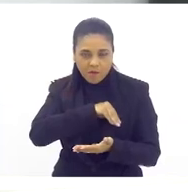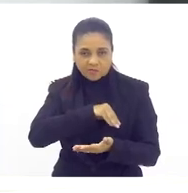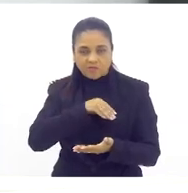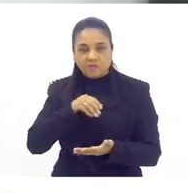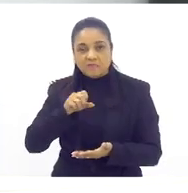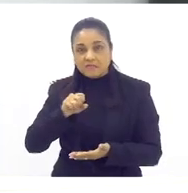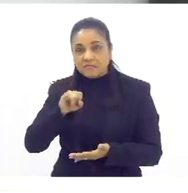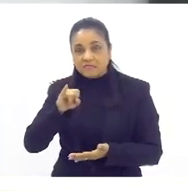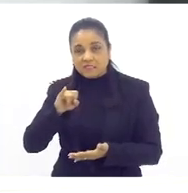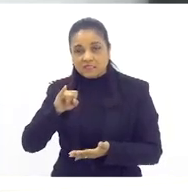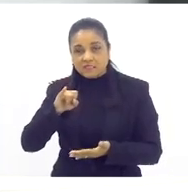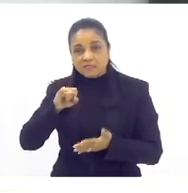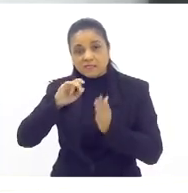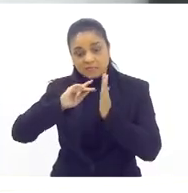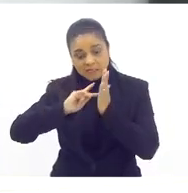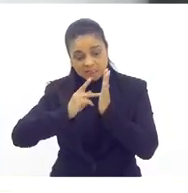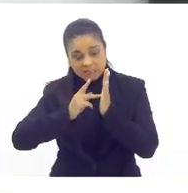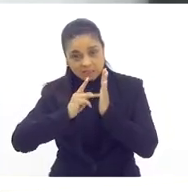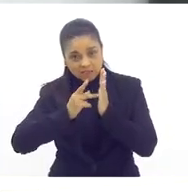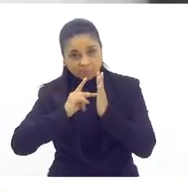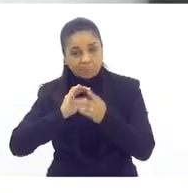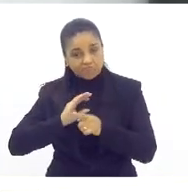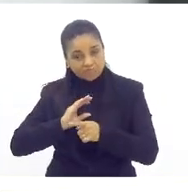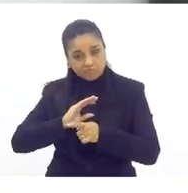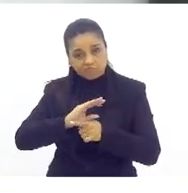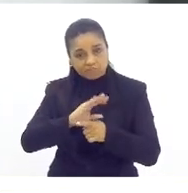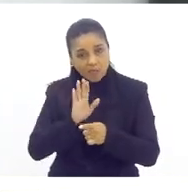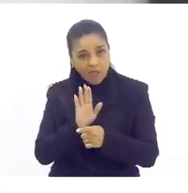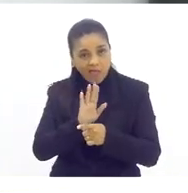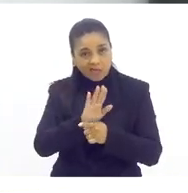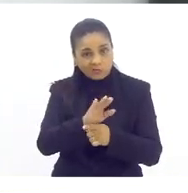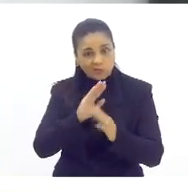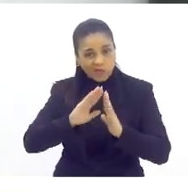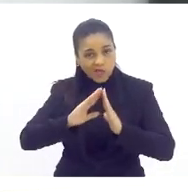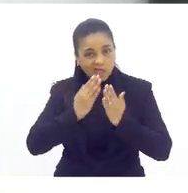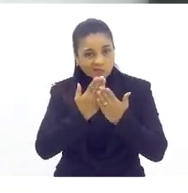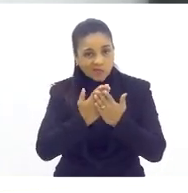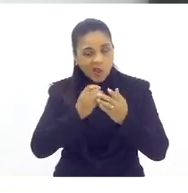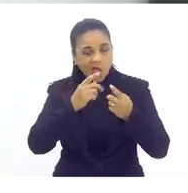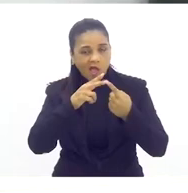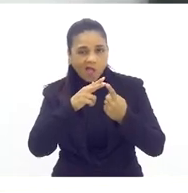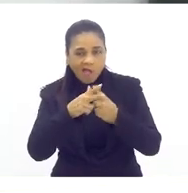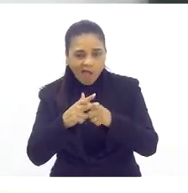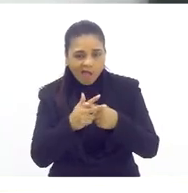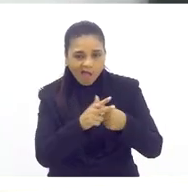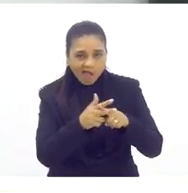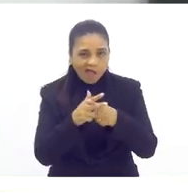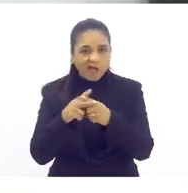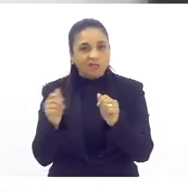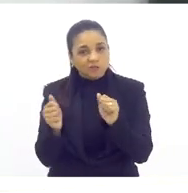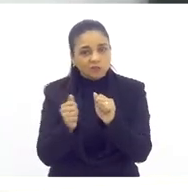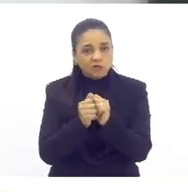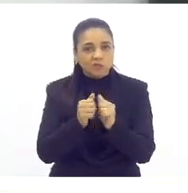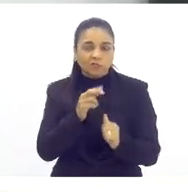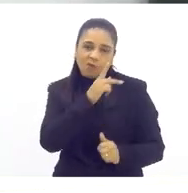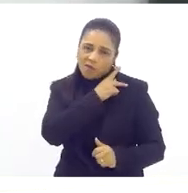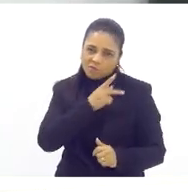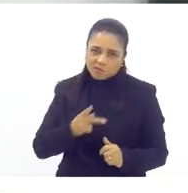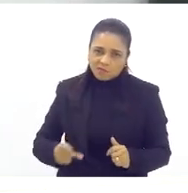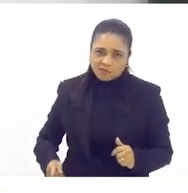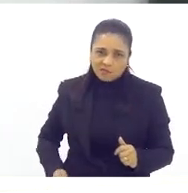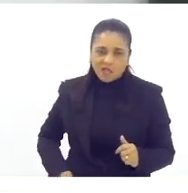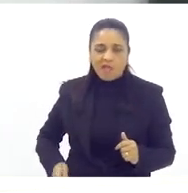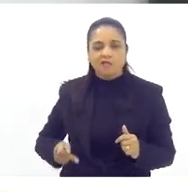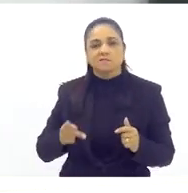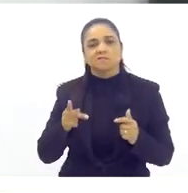que é o que vem ajudando né que é o que faz com que as escolas tenham aí a sua manutenção a gente tem resolvido junto à presidência também algumas